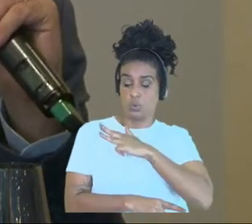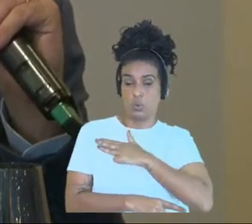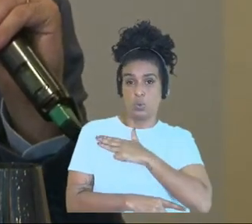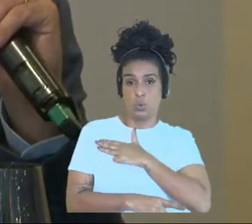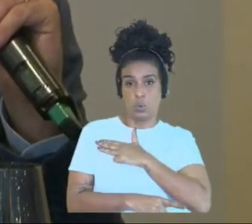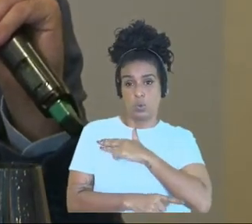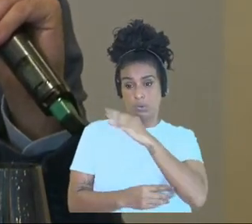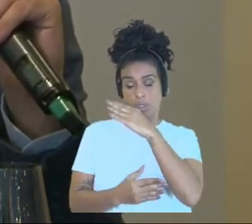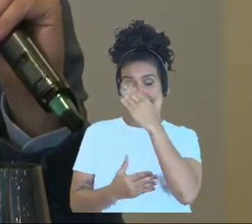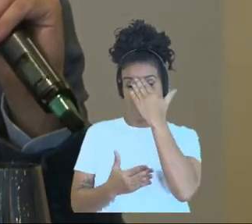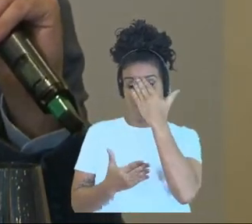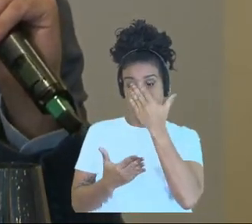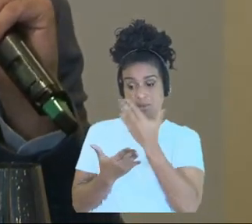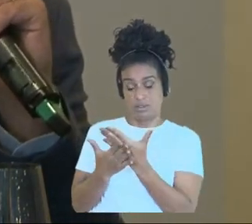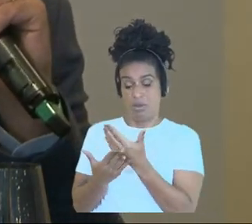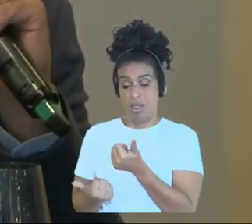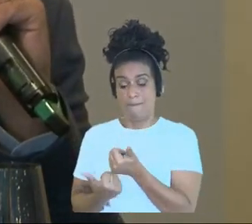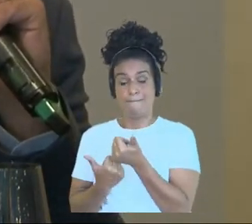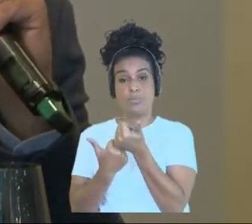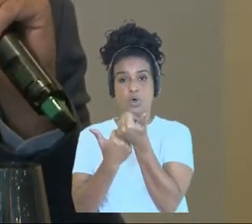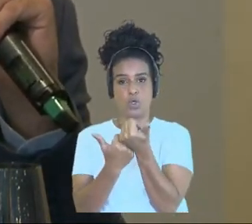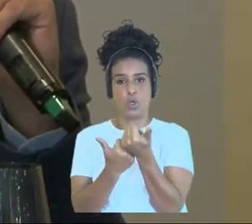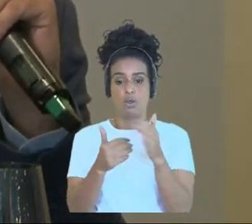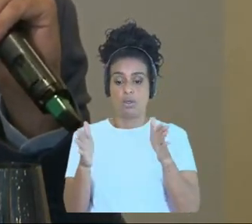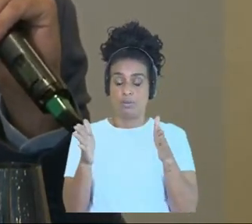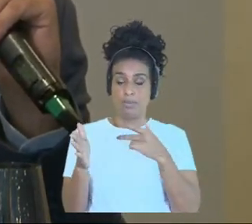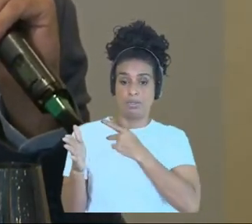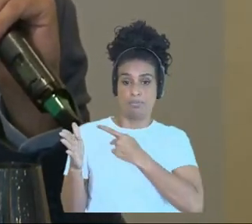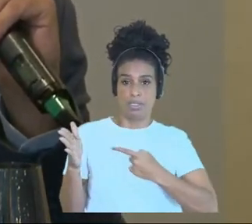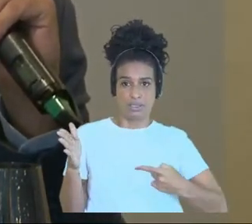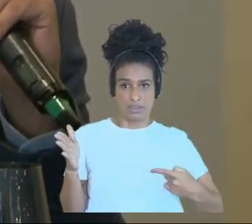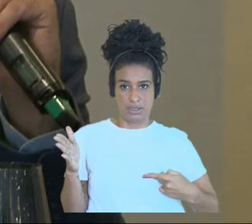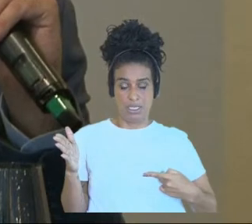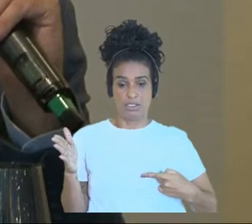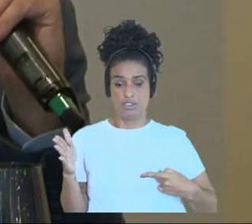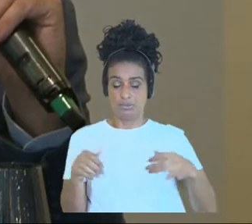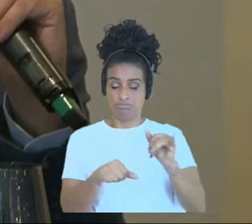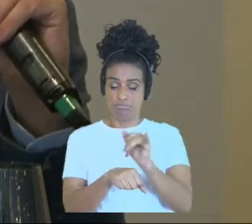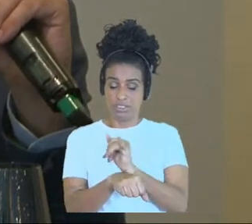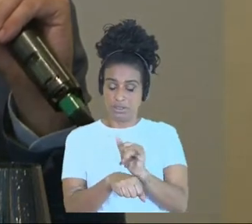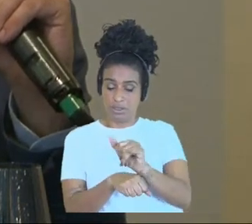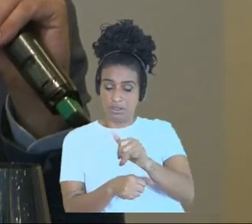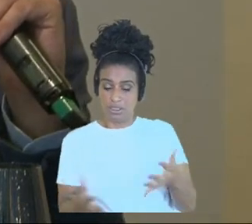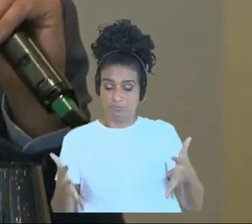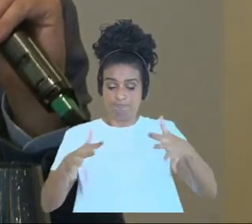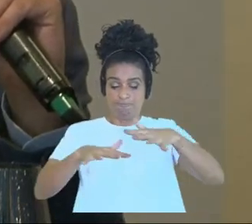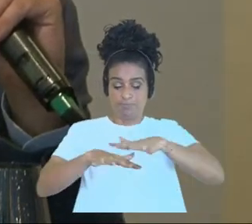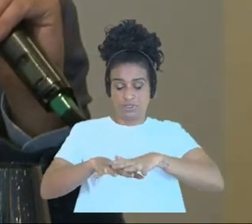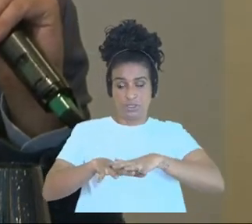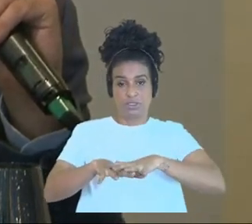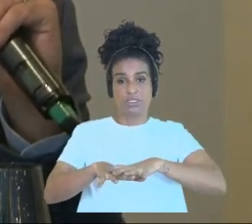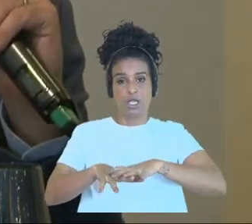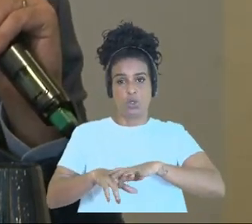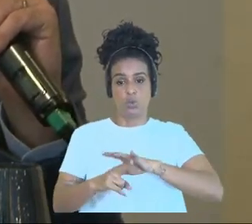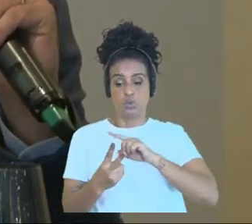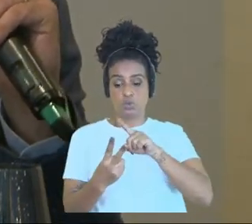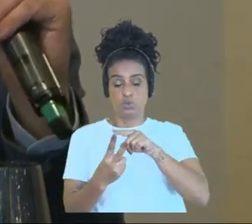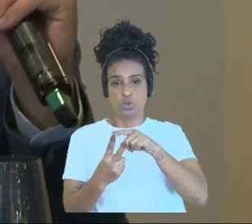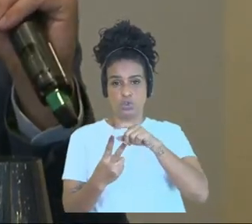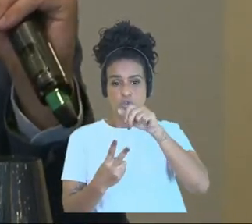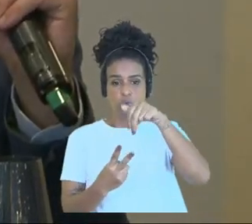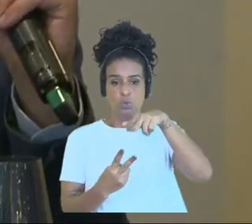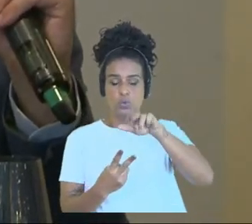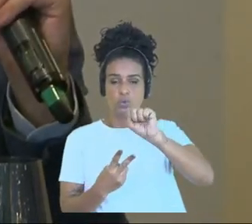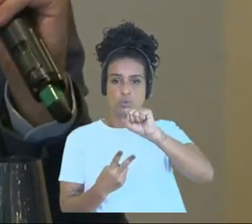muito durante o seu período na presidência nesses mecanismos de integração regional, notadamente dois: a Unasul, que foi criada